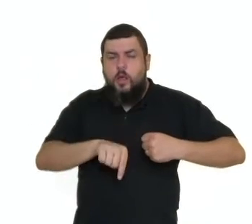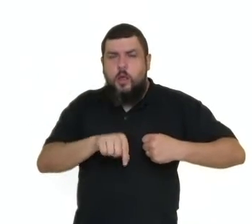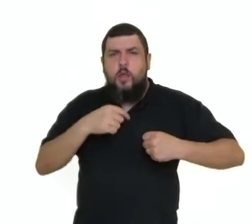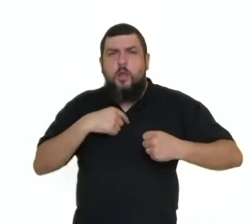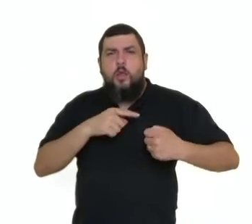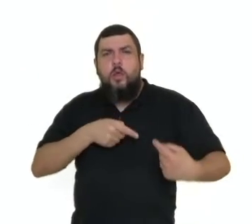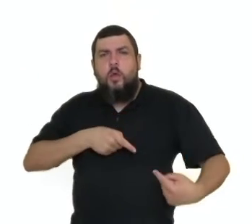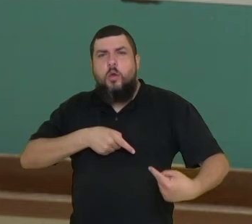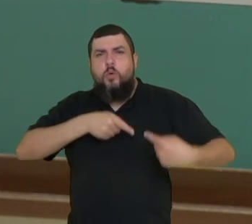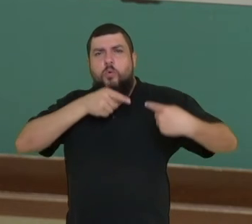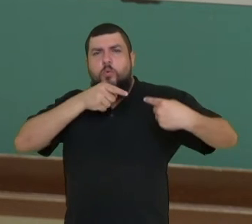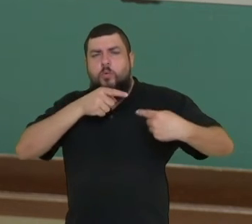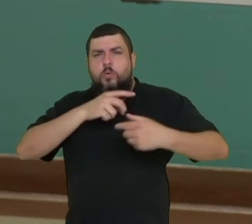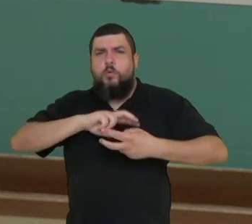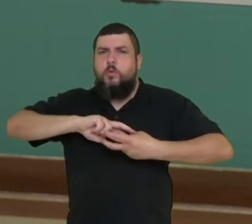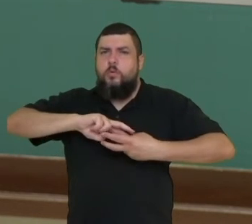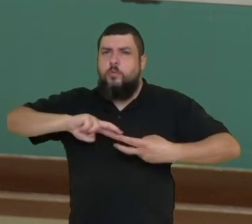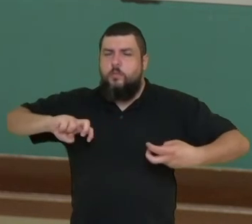à força muscular.